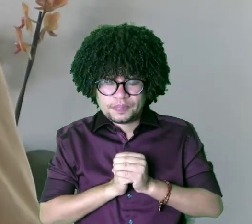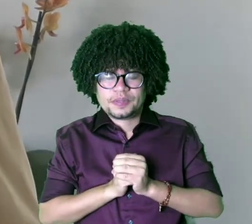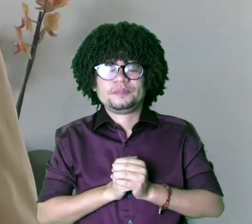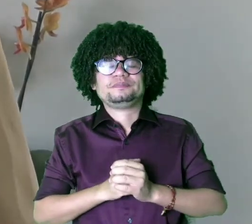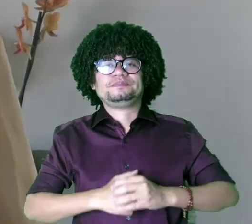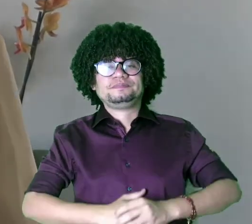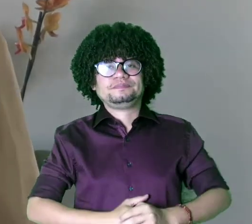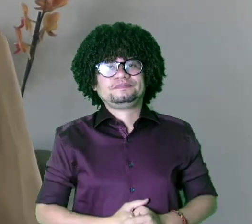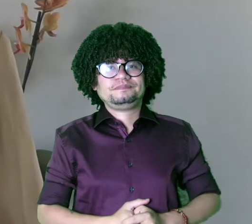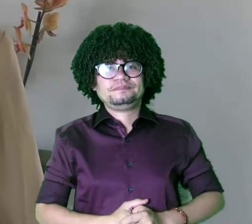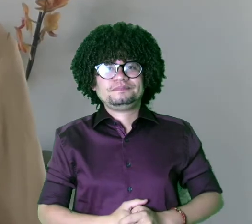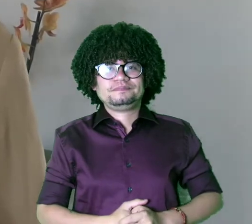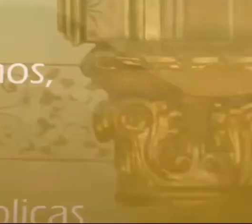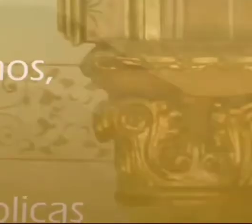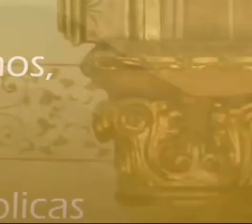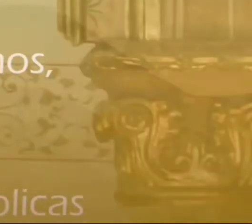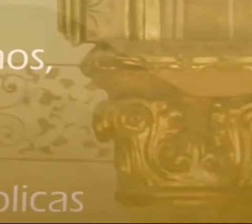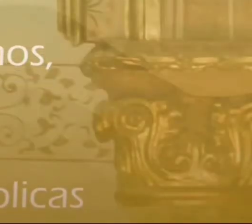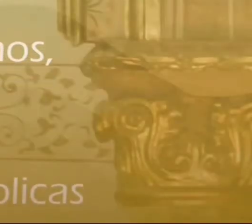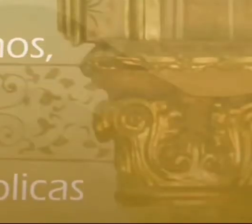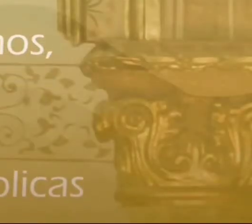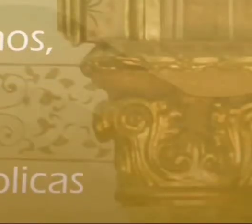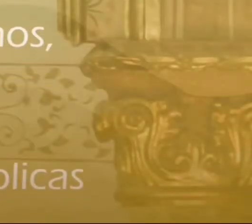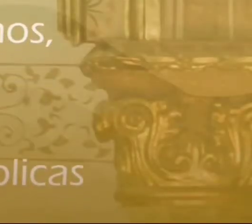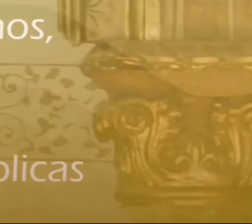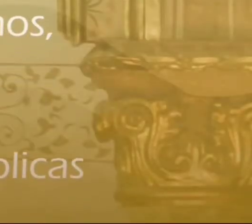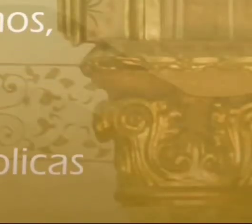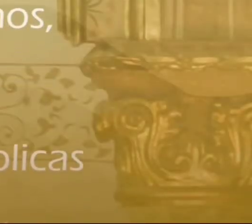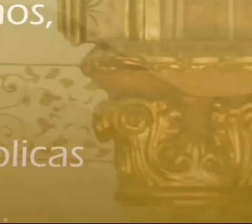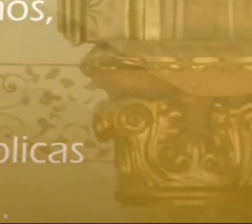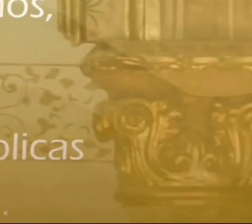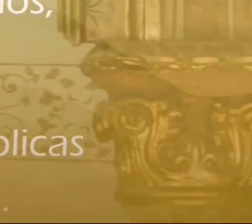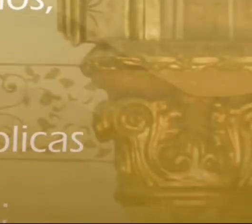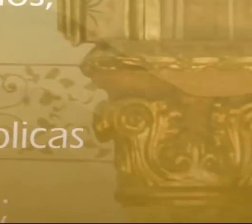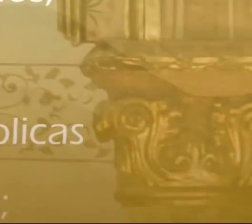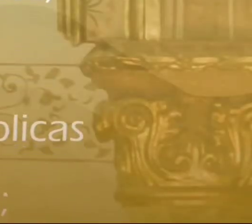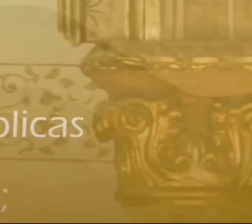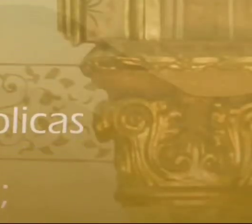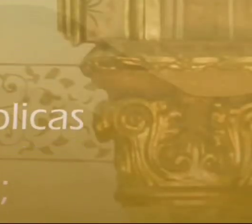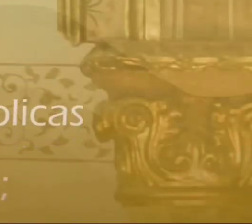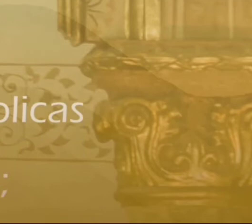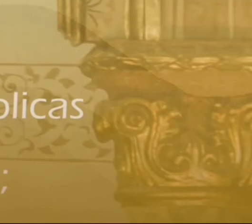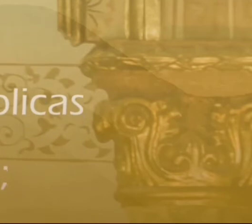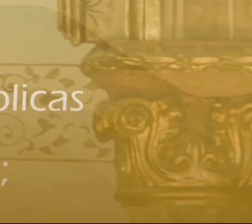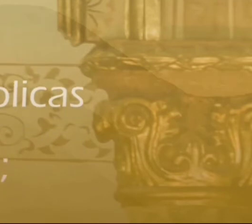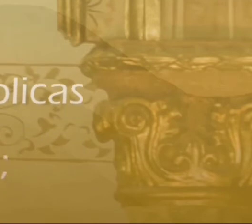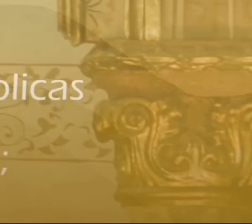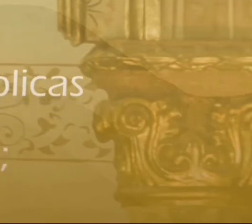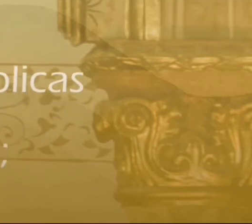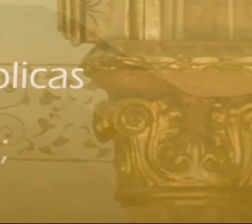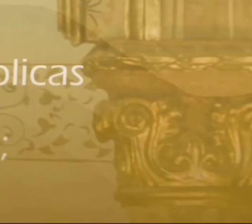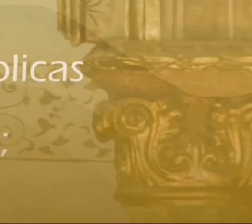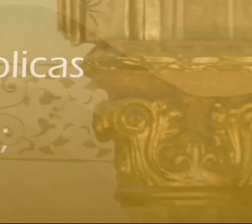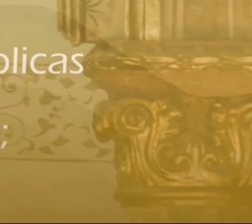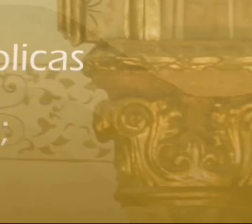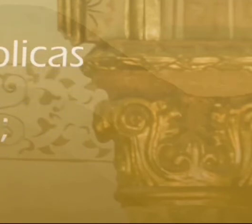Santo. Amém. A vossa proteção recorremos, Santa Mãe